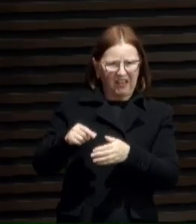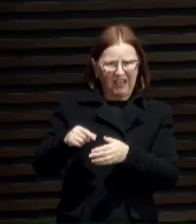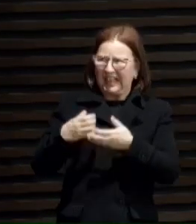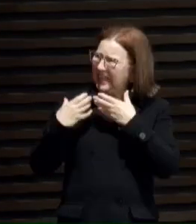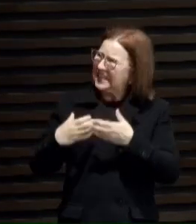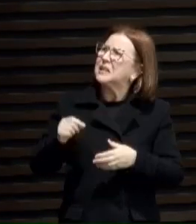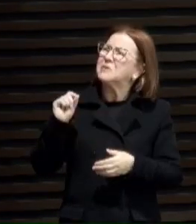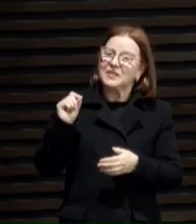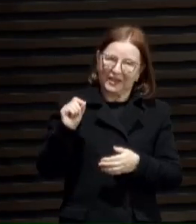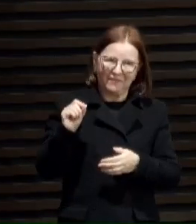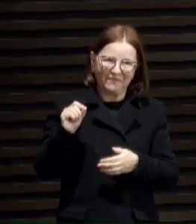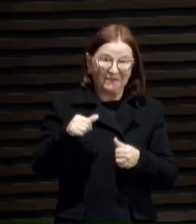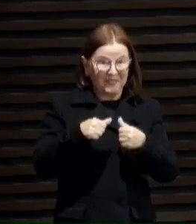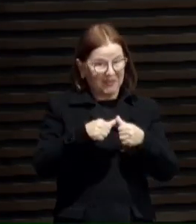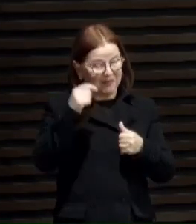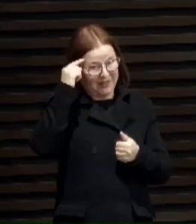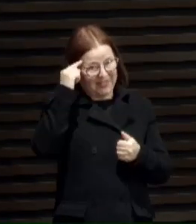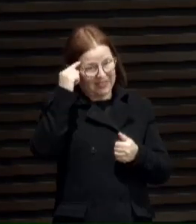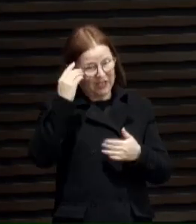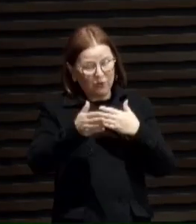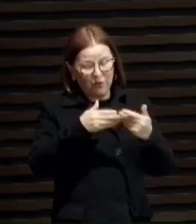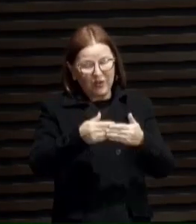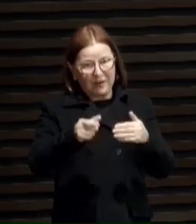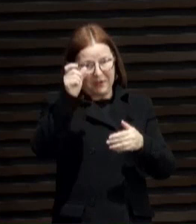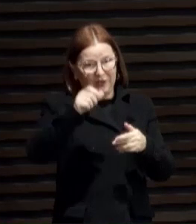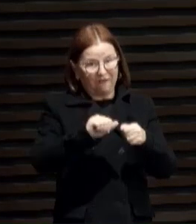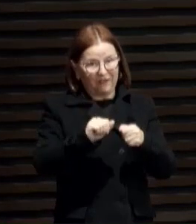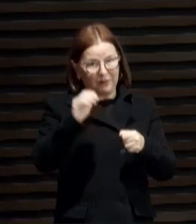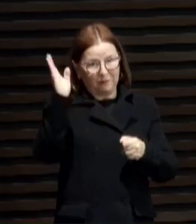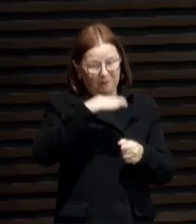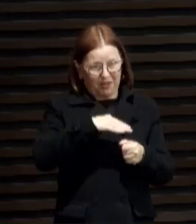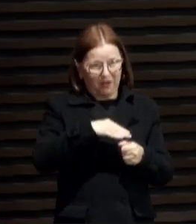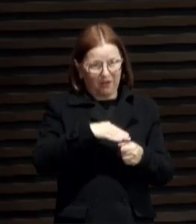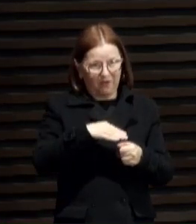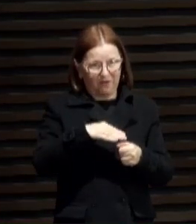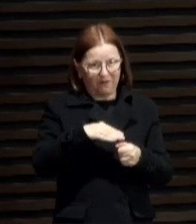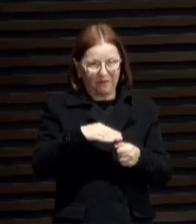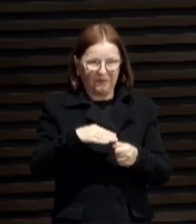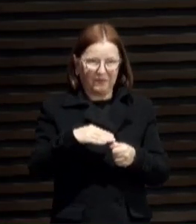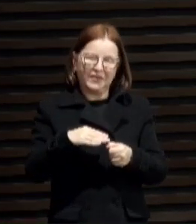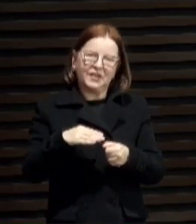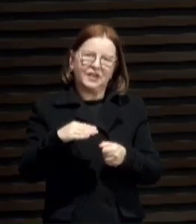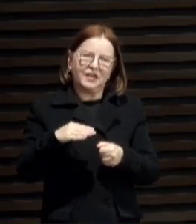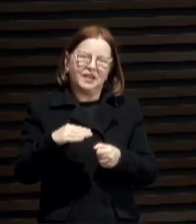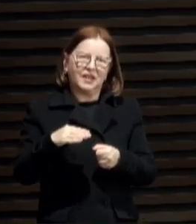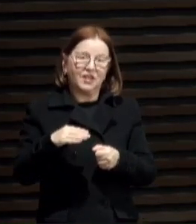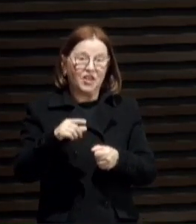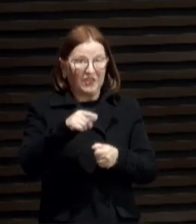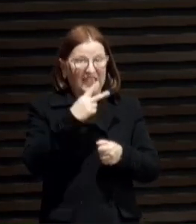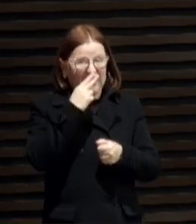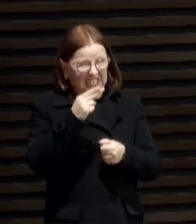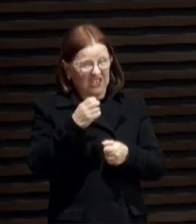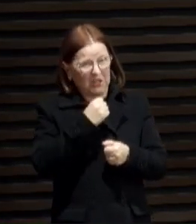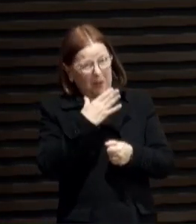Nisto que pensais, qualquer que faz o mal, passa por bom aos olhos do Senhor, e desses é que